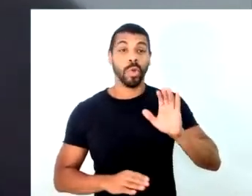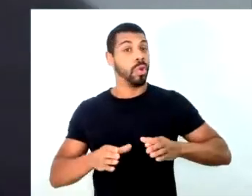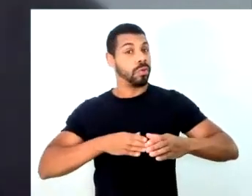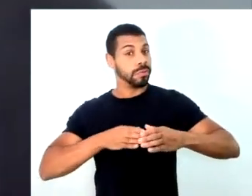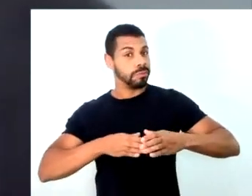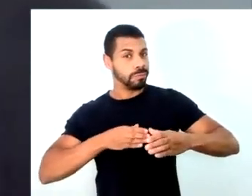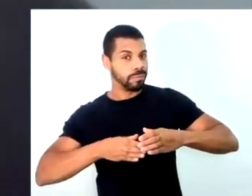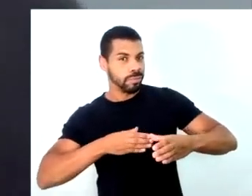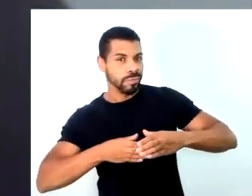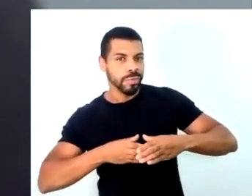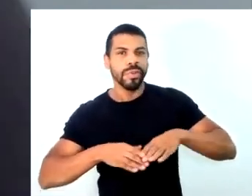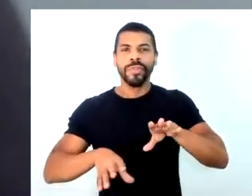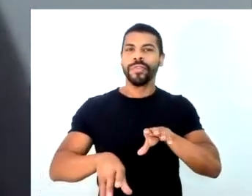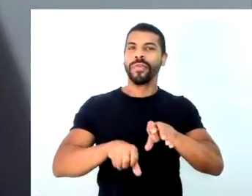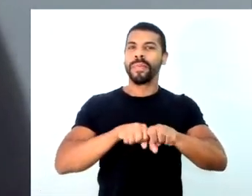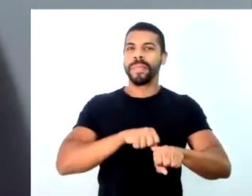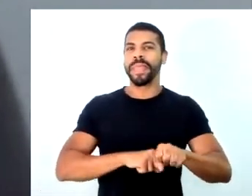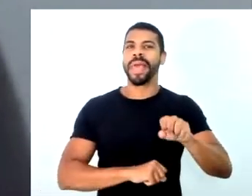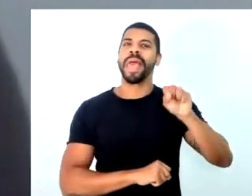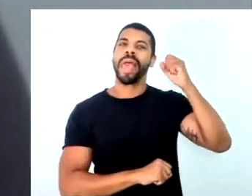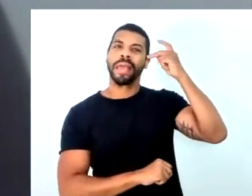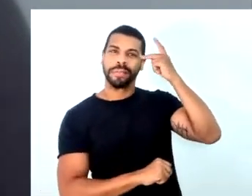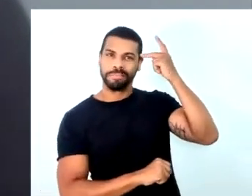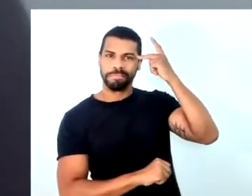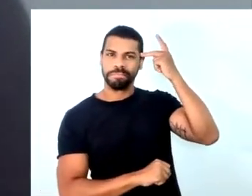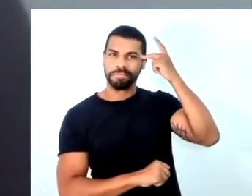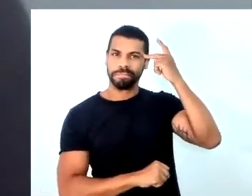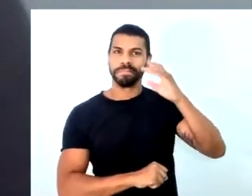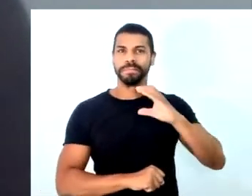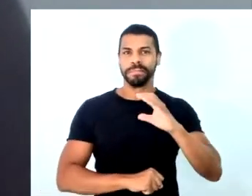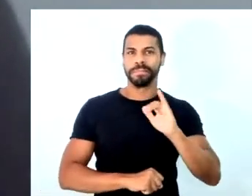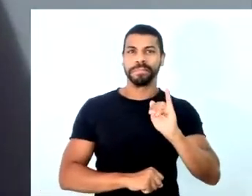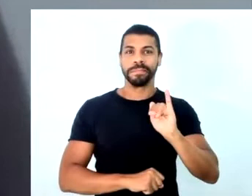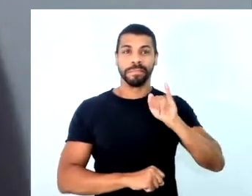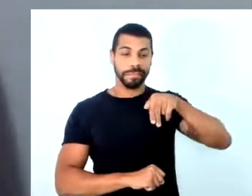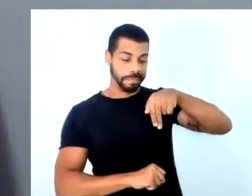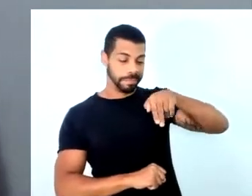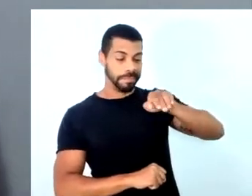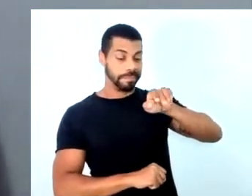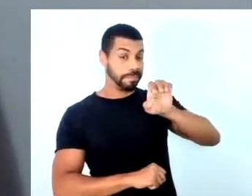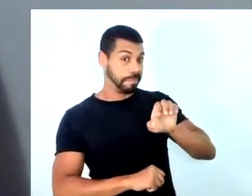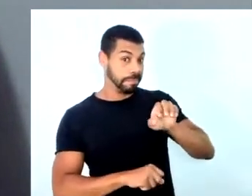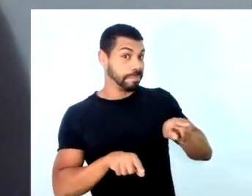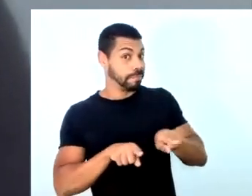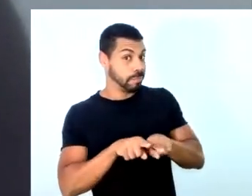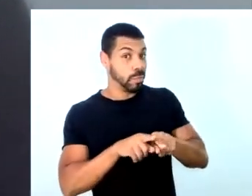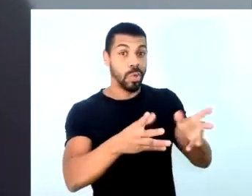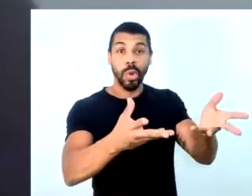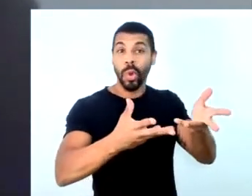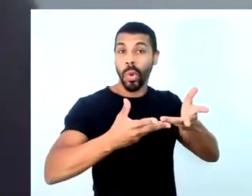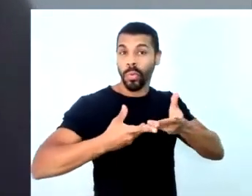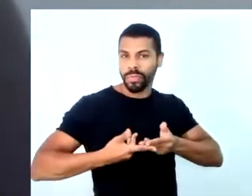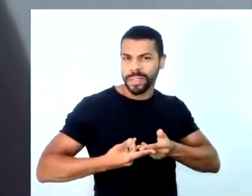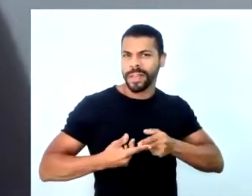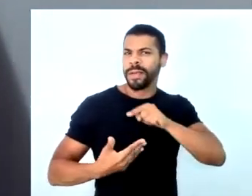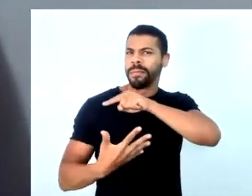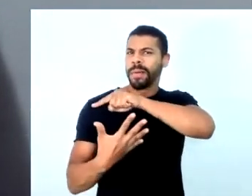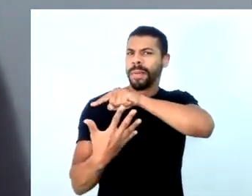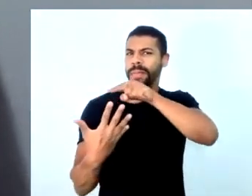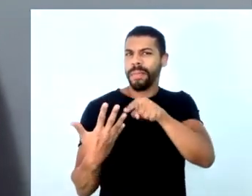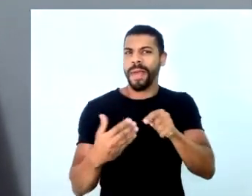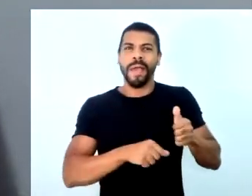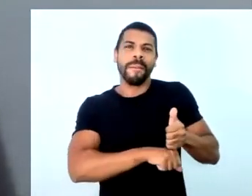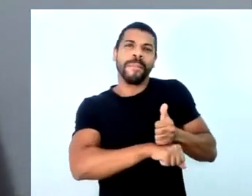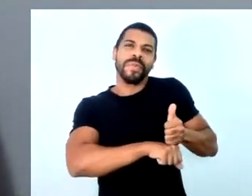coordenadora de formação da SPCine, no nosso programa quinzenal chamado Formação SPCine Convida, que